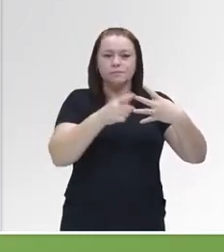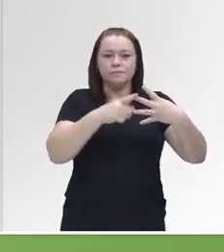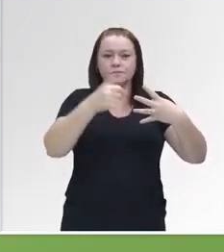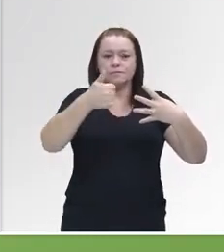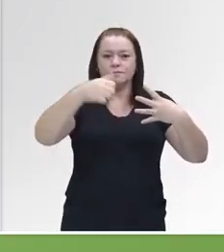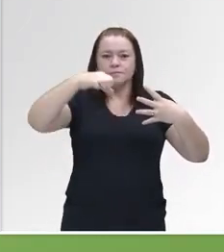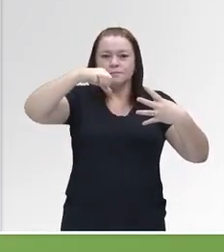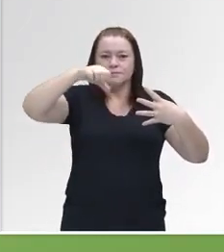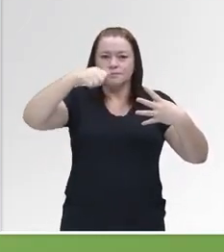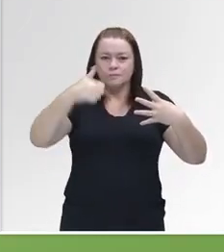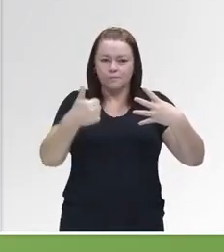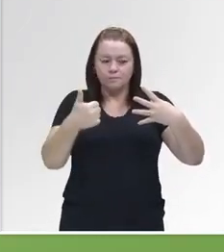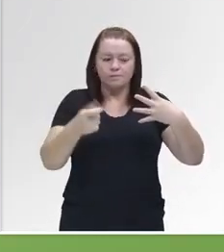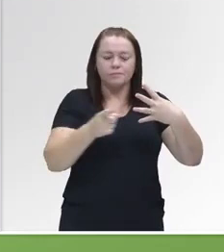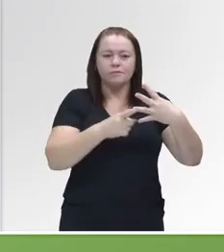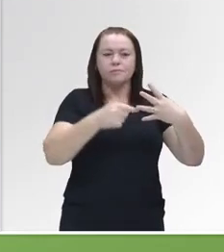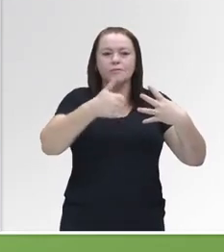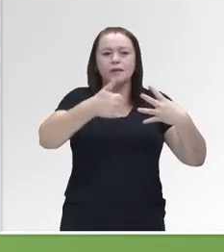191,